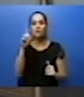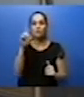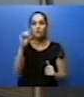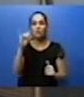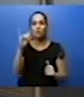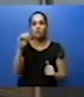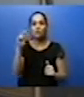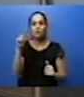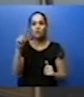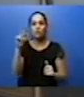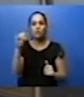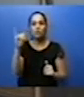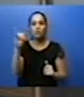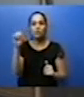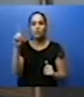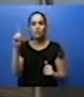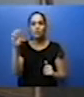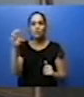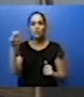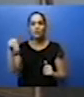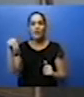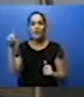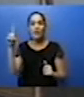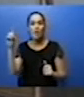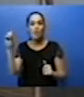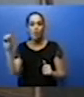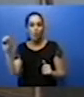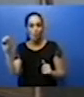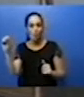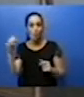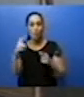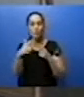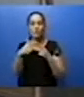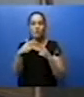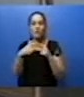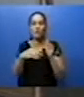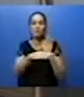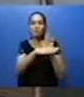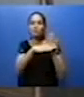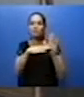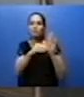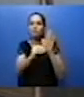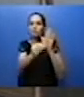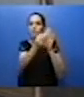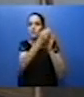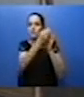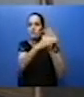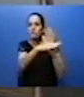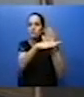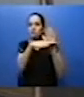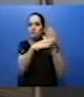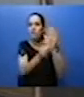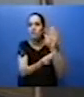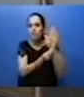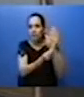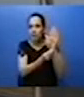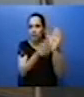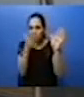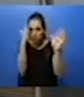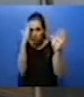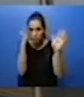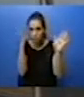em cima divisor embaixo é bom meio que dividido por um